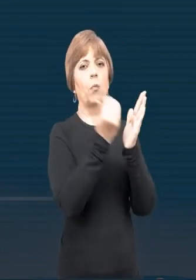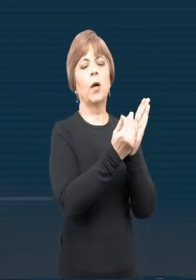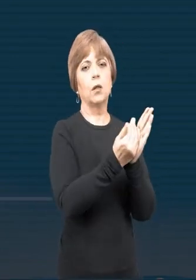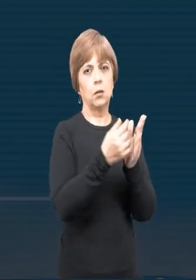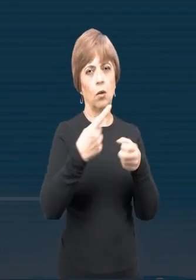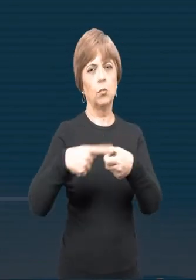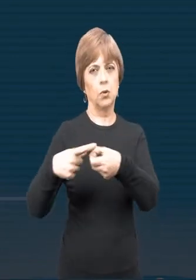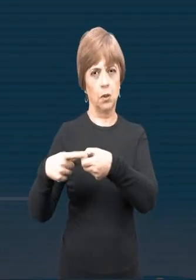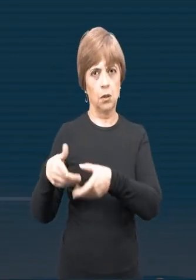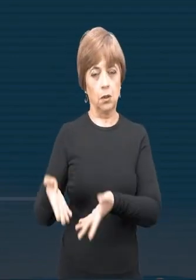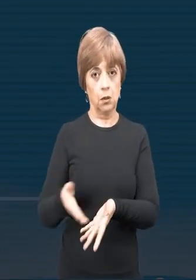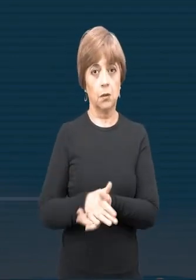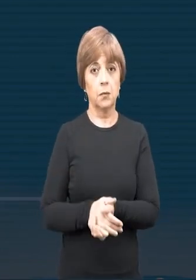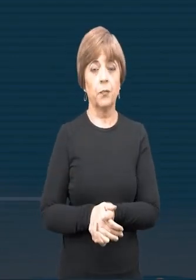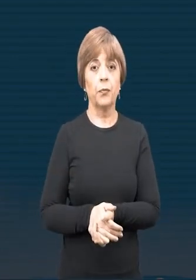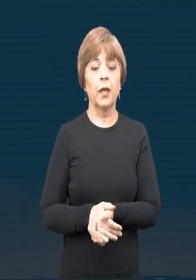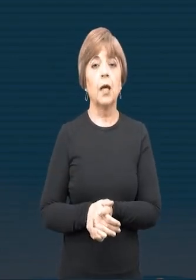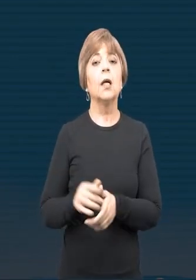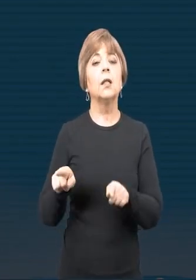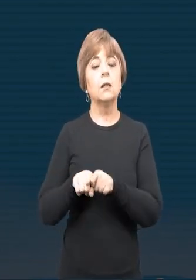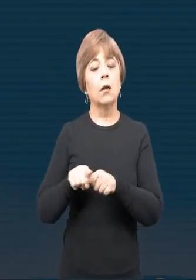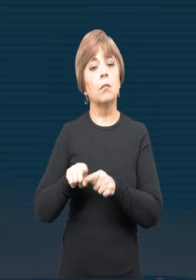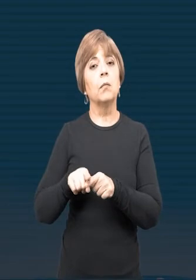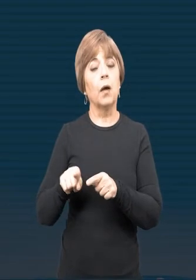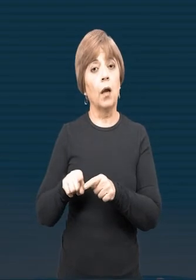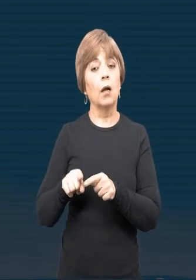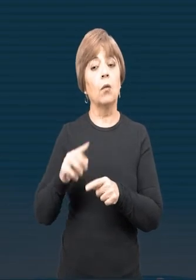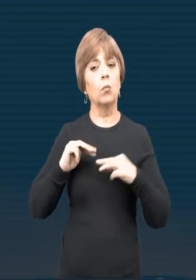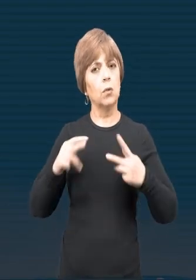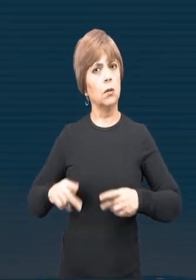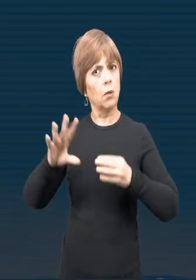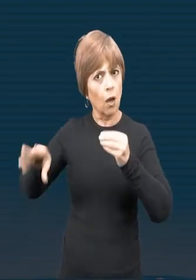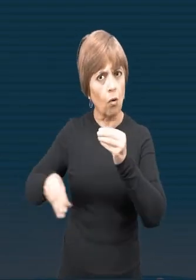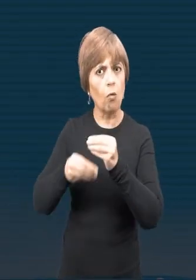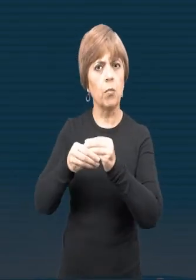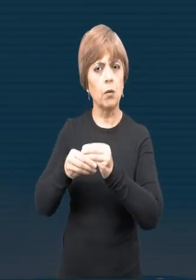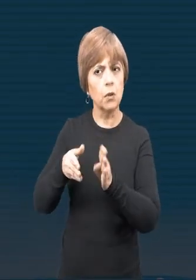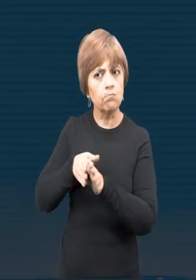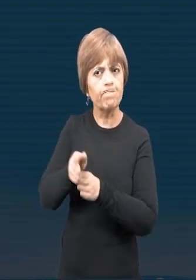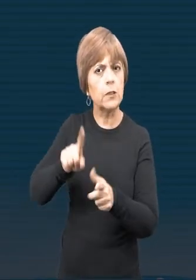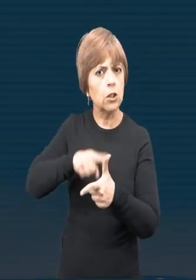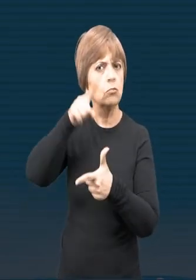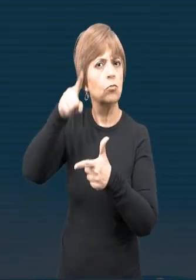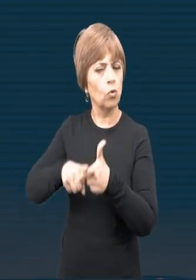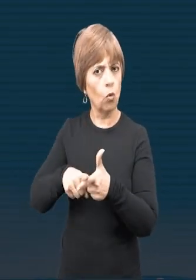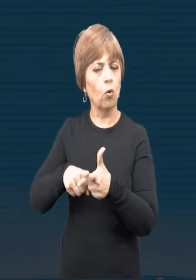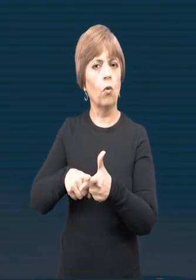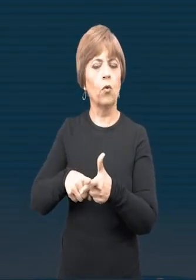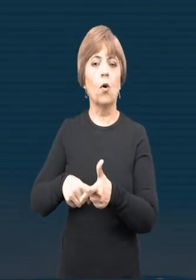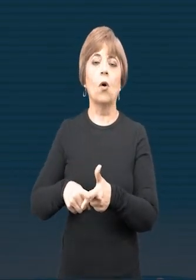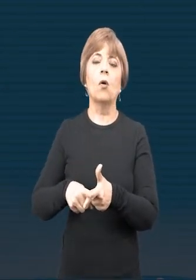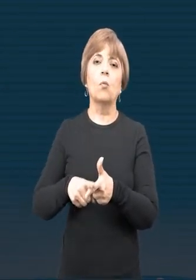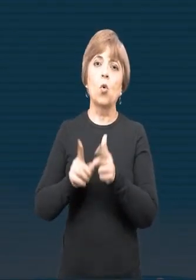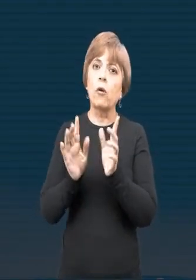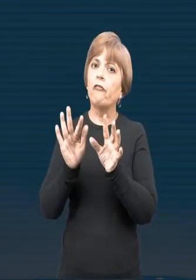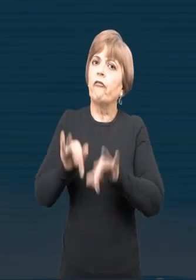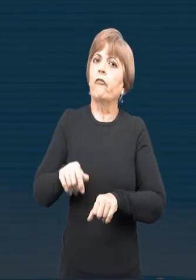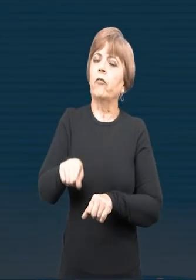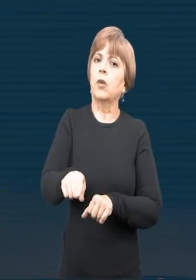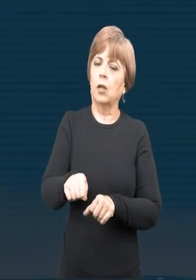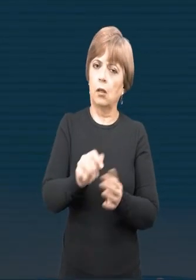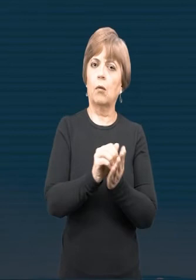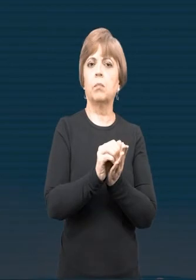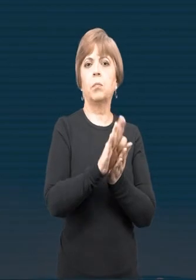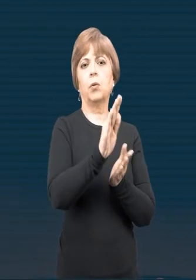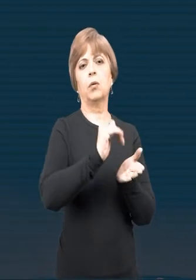município de Guapimirim e reiterada pelo Ministério Público em final de junho, para que finalmente procedesse com a exoneração